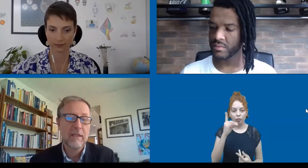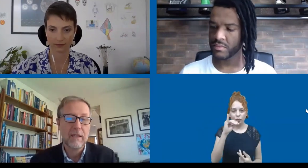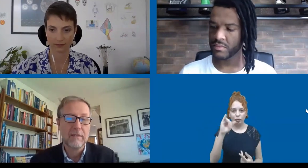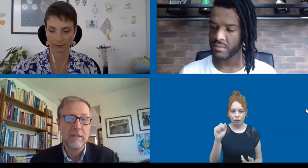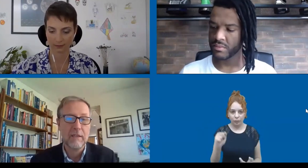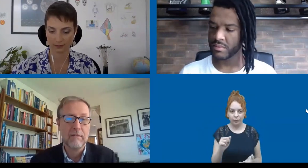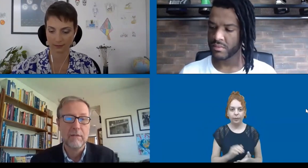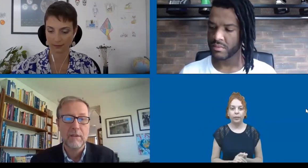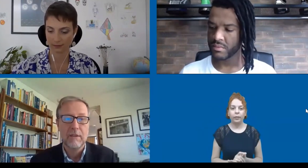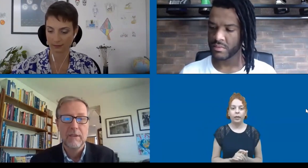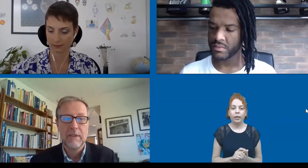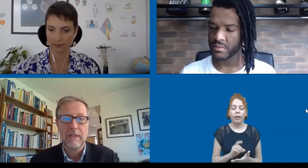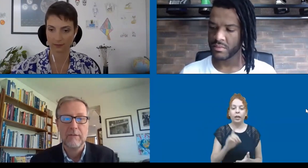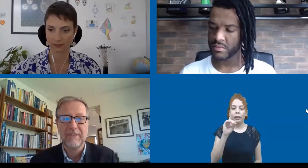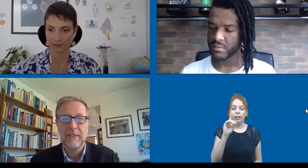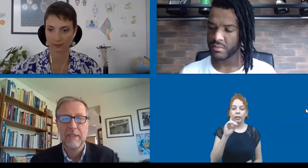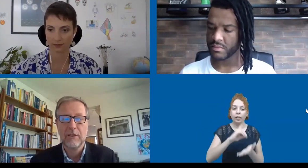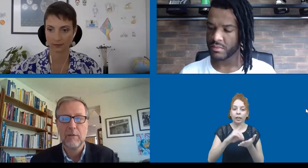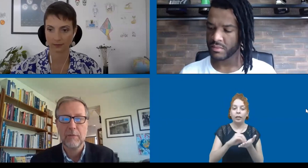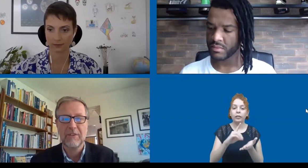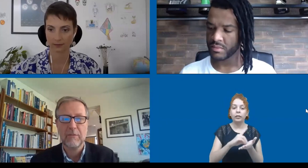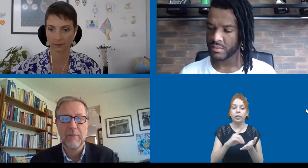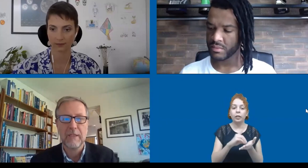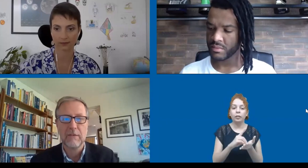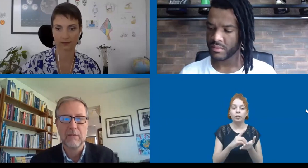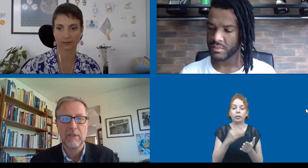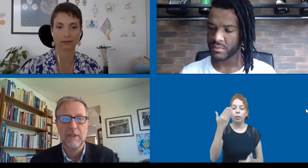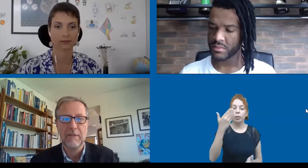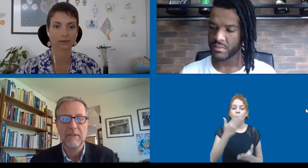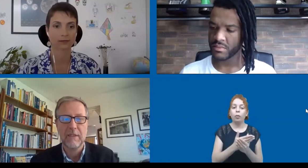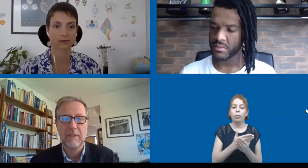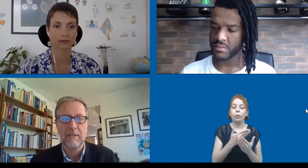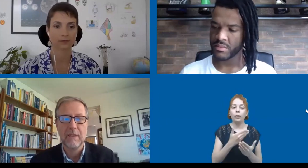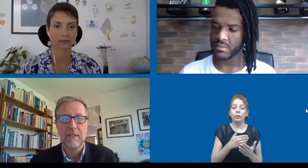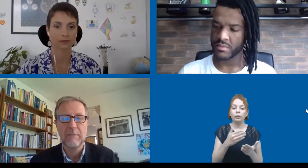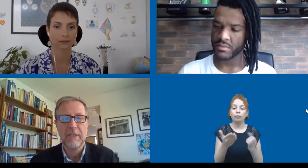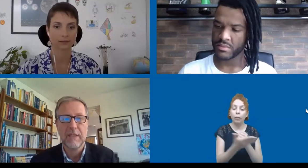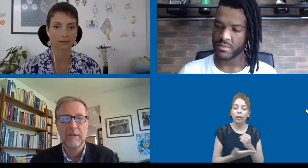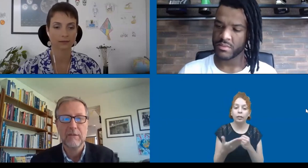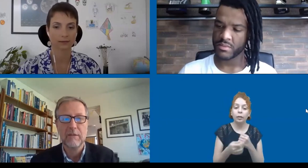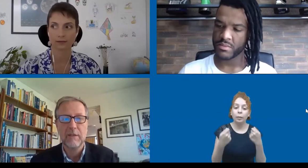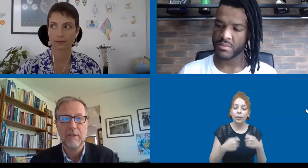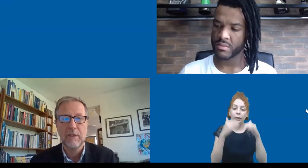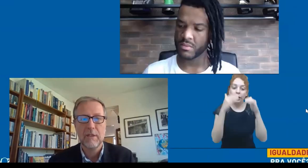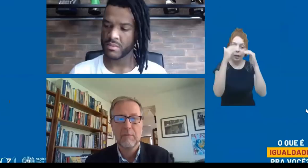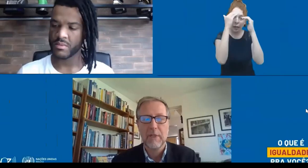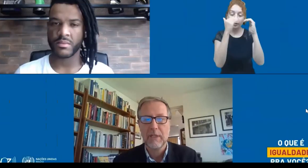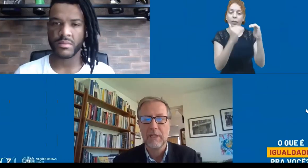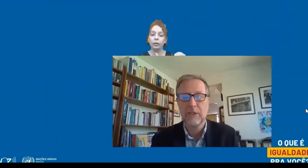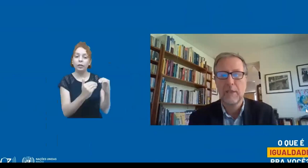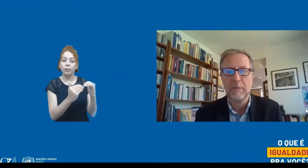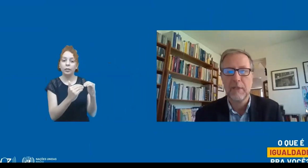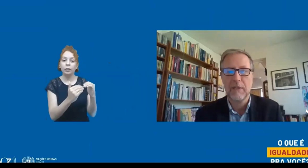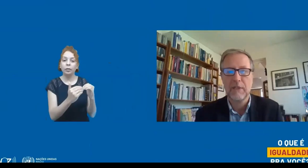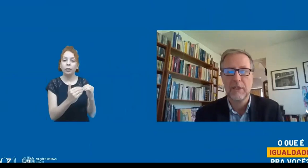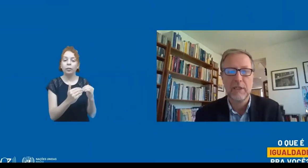Essa declaração traz uma série de compromissos básicos que devem ser respeitados para